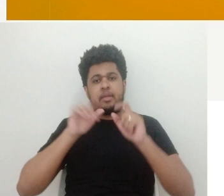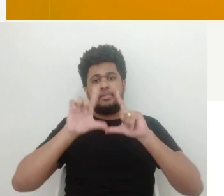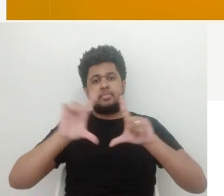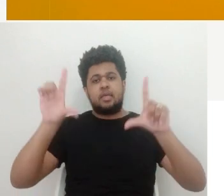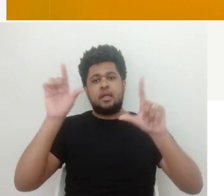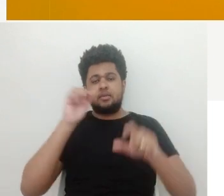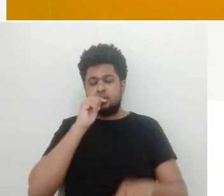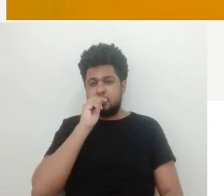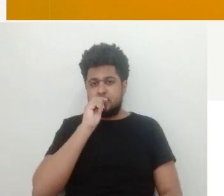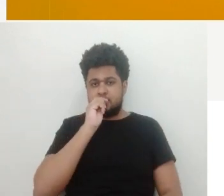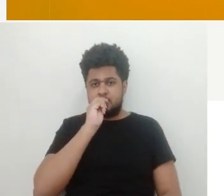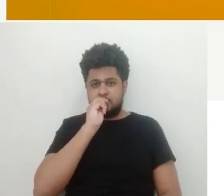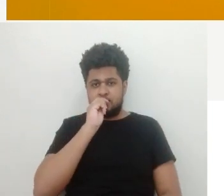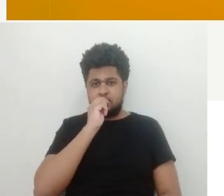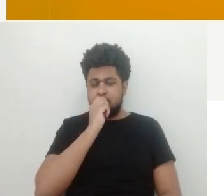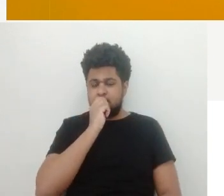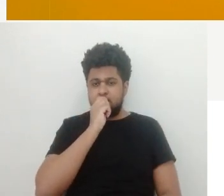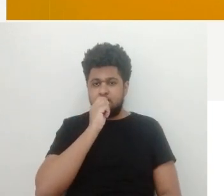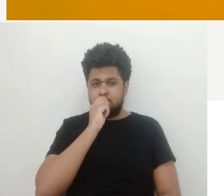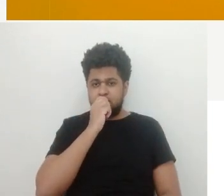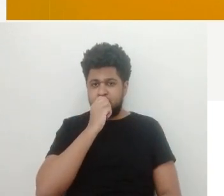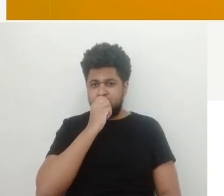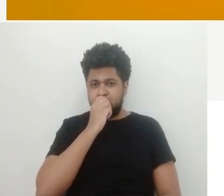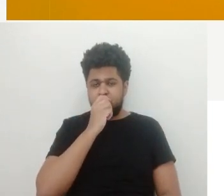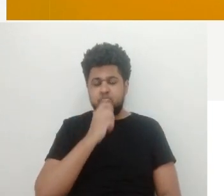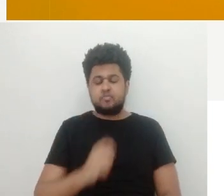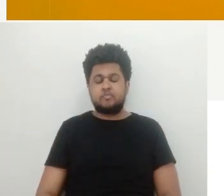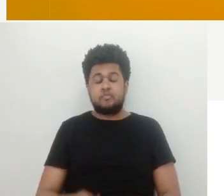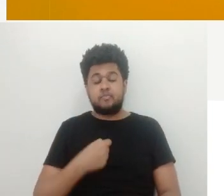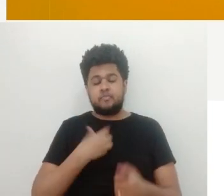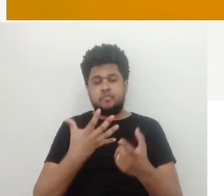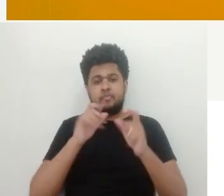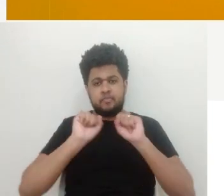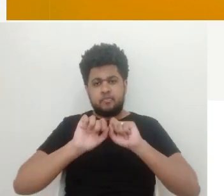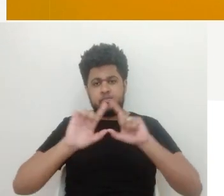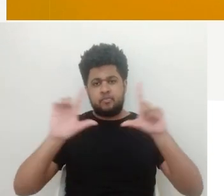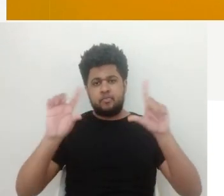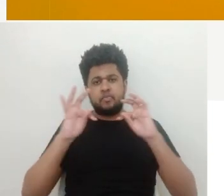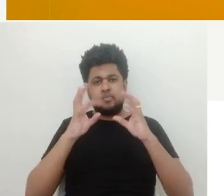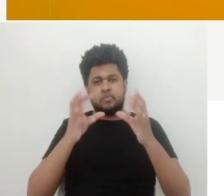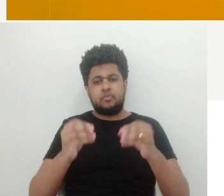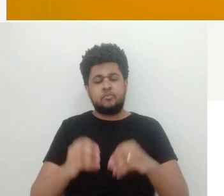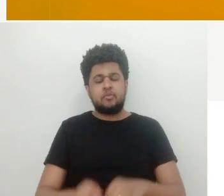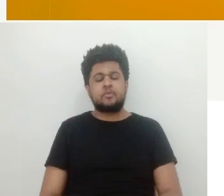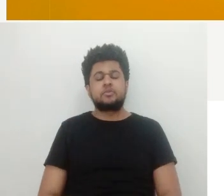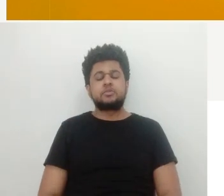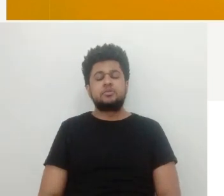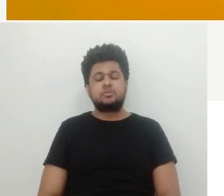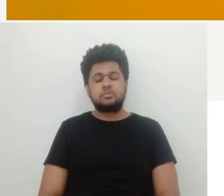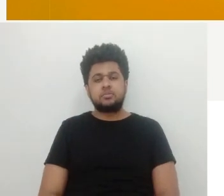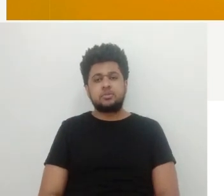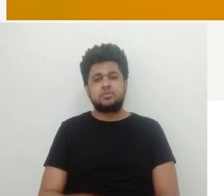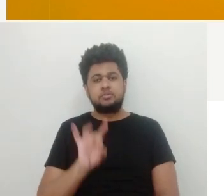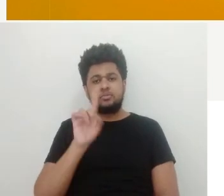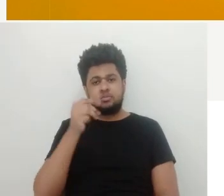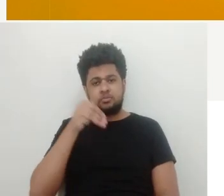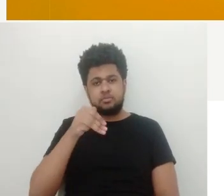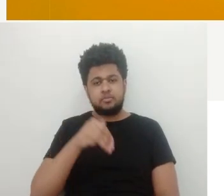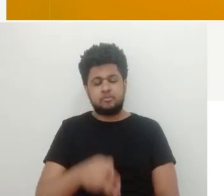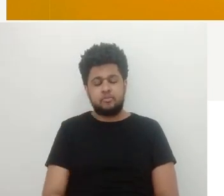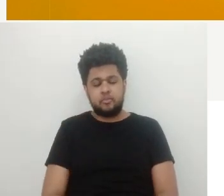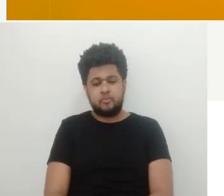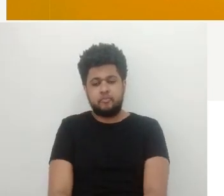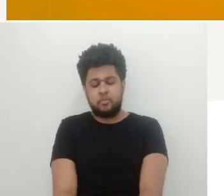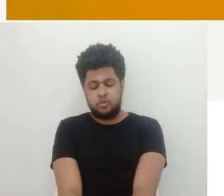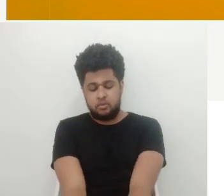funciona. Diz que não tenho permiso. O sea, em espanhol me diz que não tenho permiso para compartilhar aqui. Será